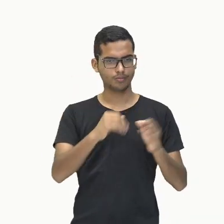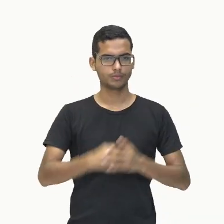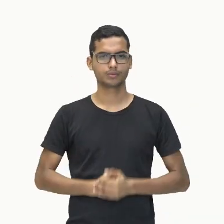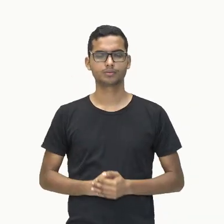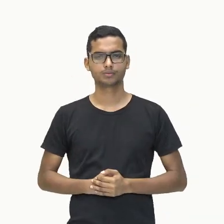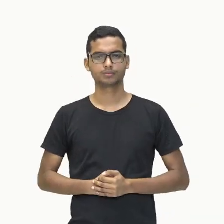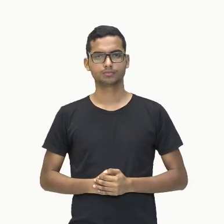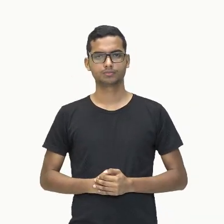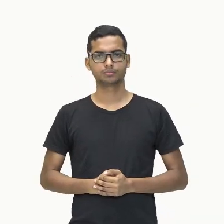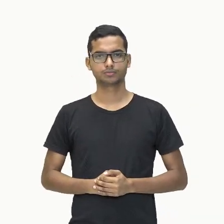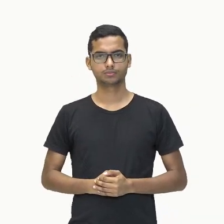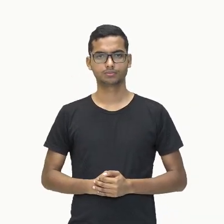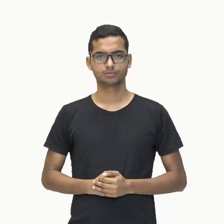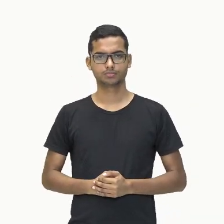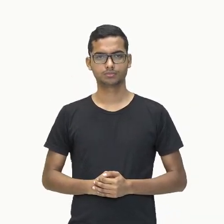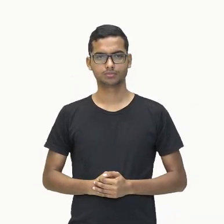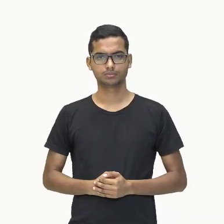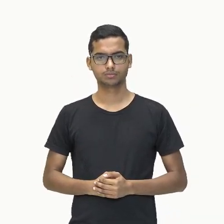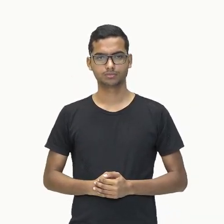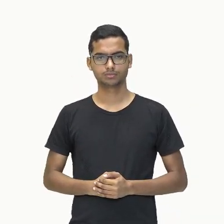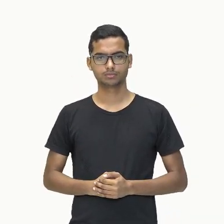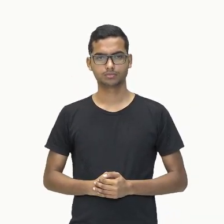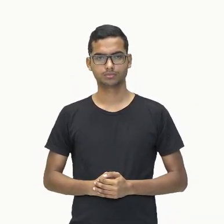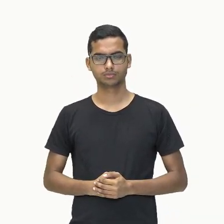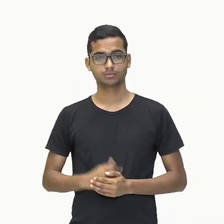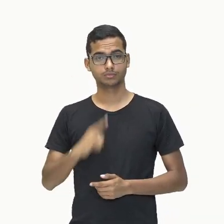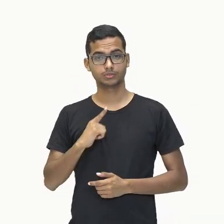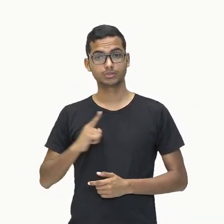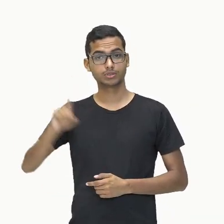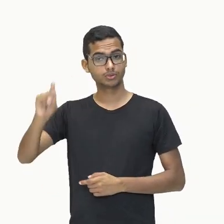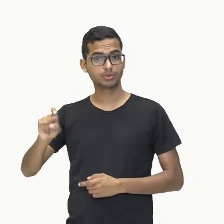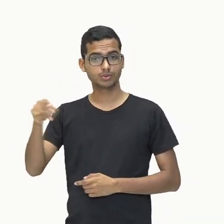letra C, nós temos apenas x igual a 2.